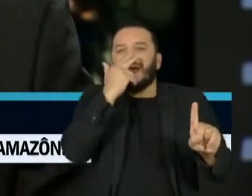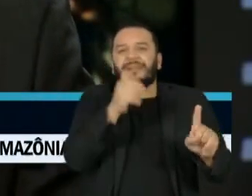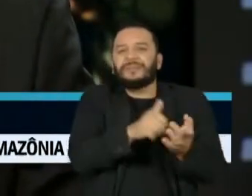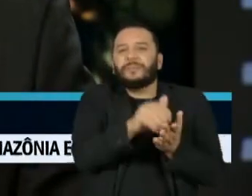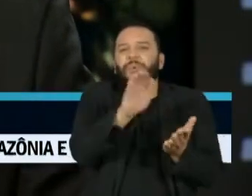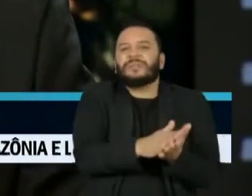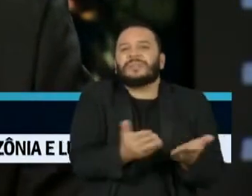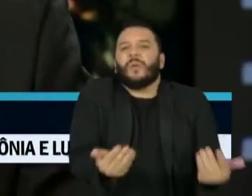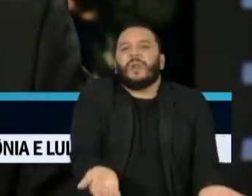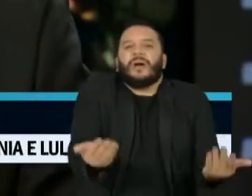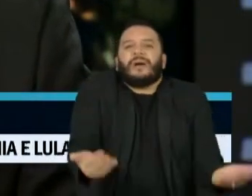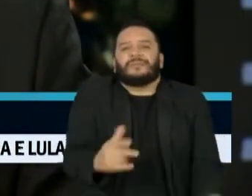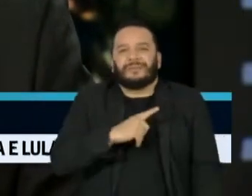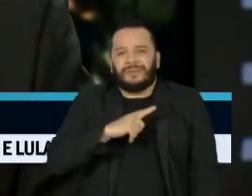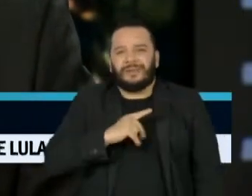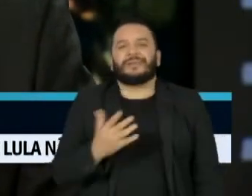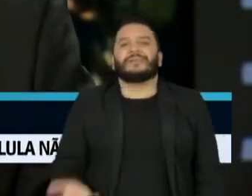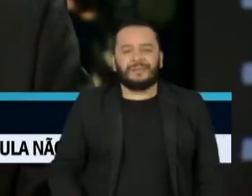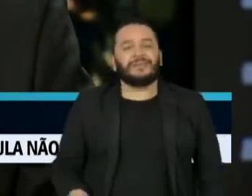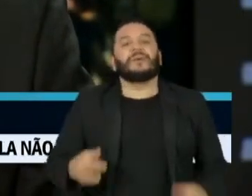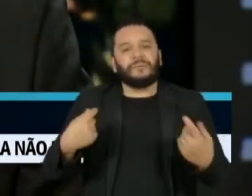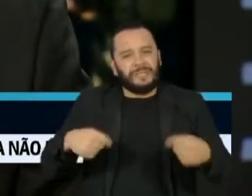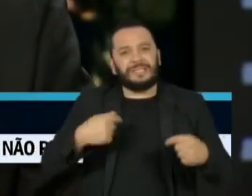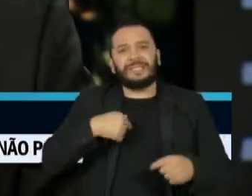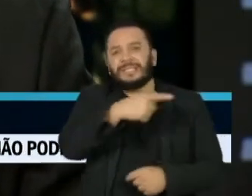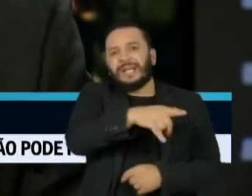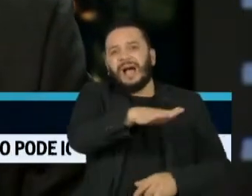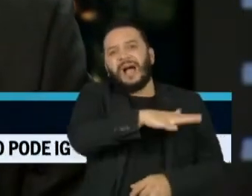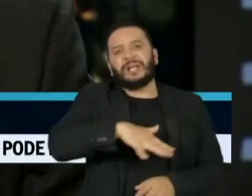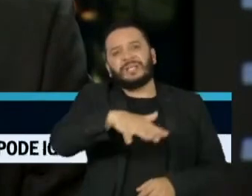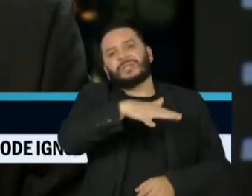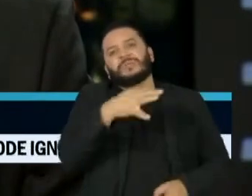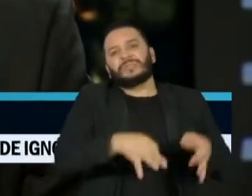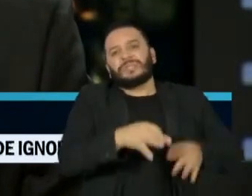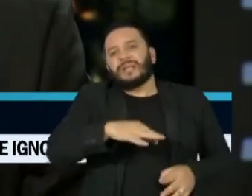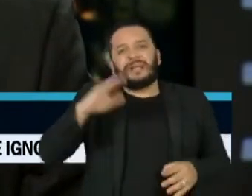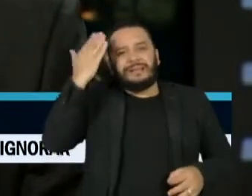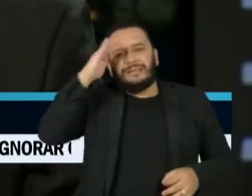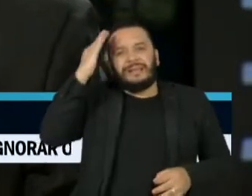refletir essa questão e alterar essa linha de interpretação da nossa legislação penal.